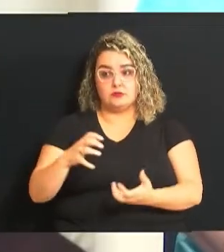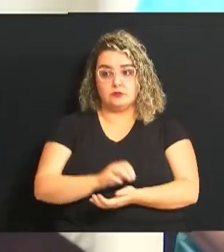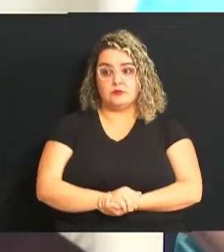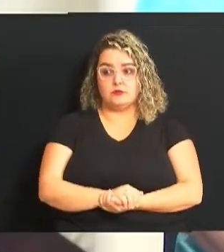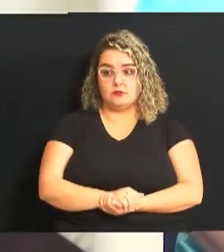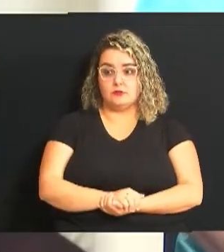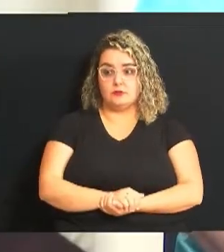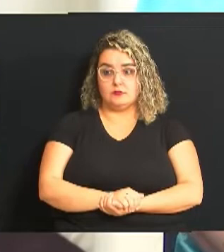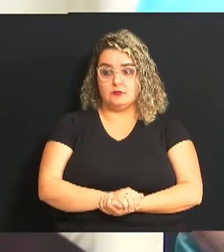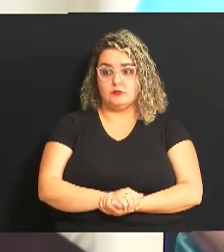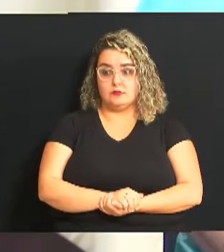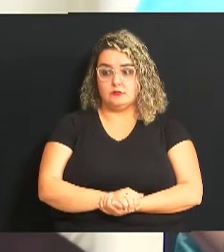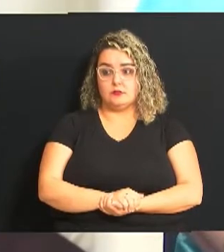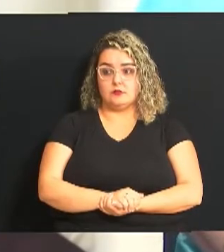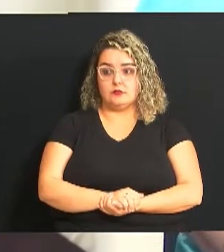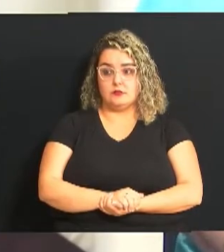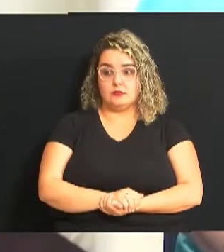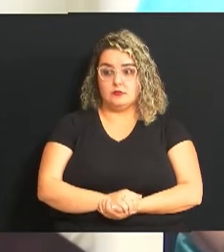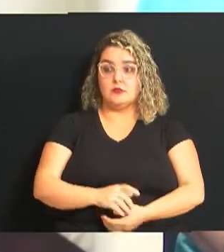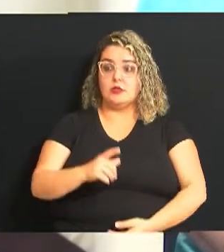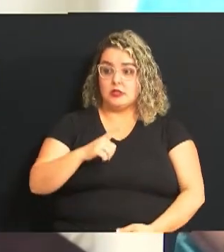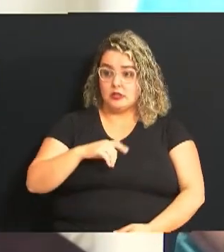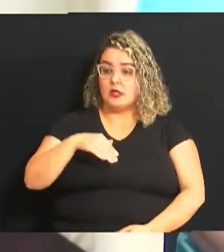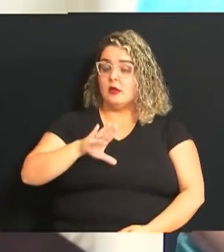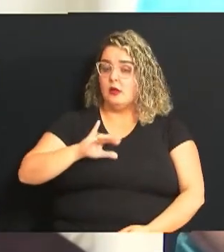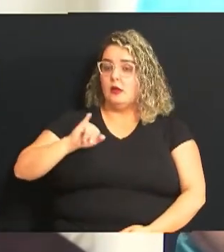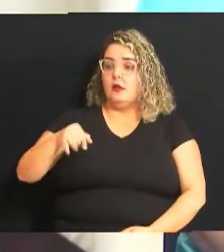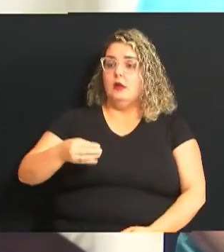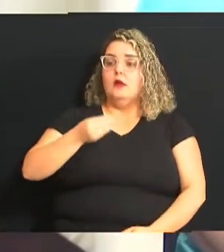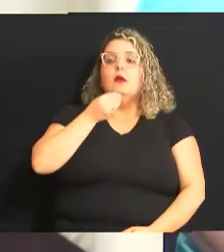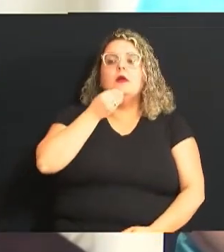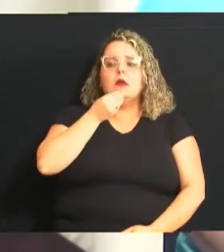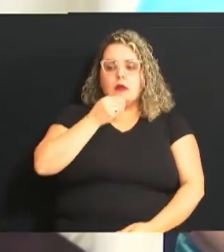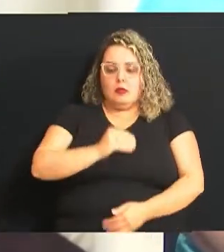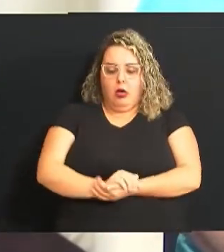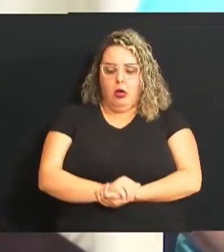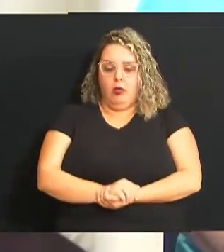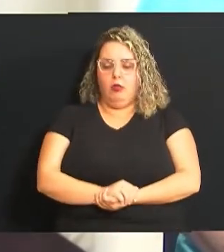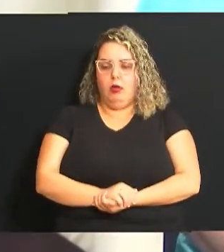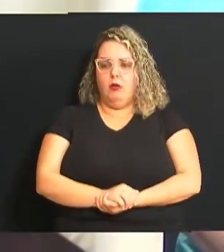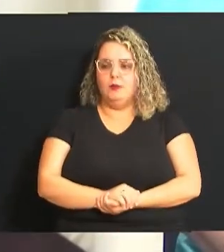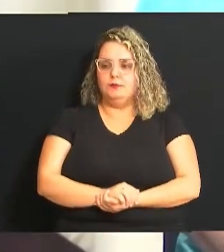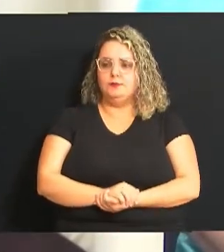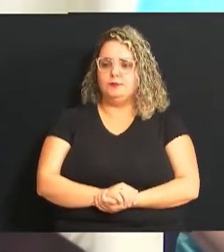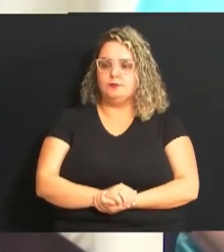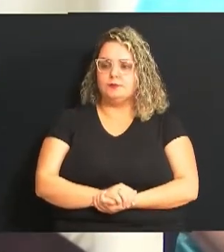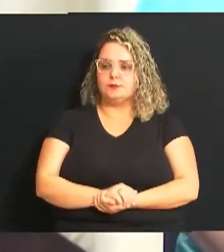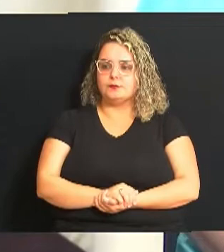para que eles tenham mais oportunidade, para criar mais